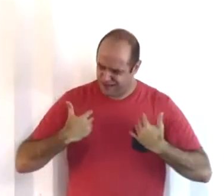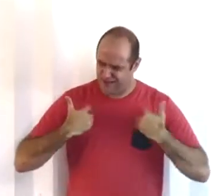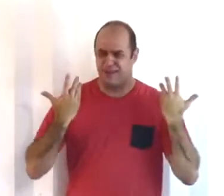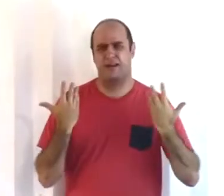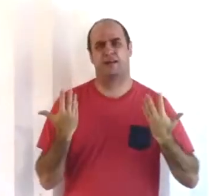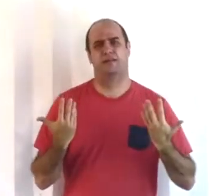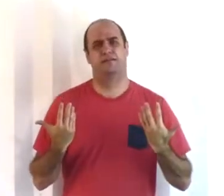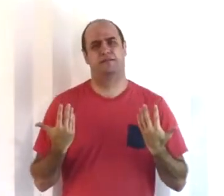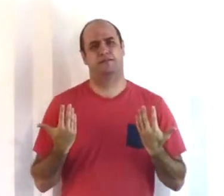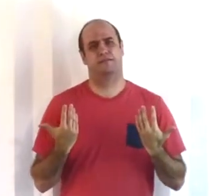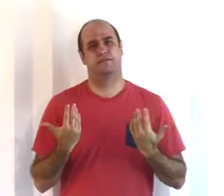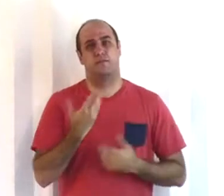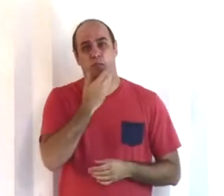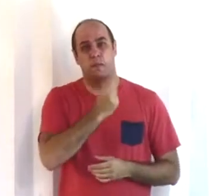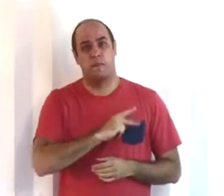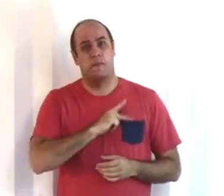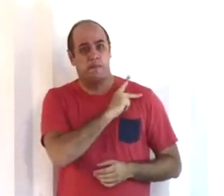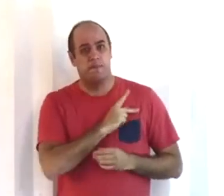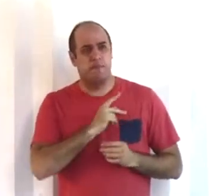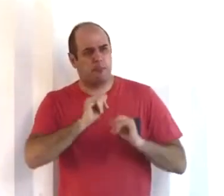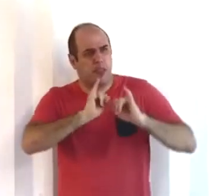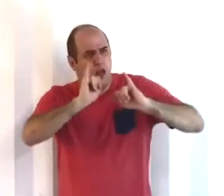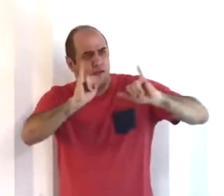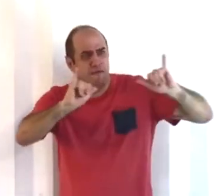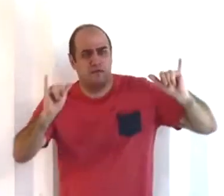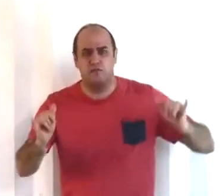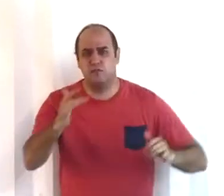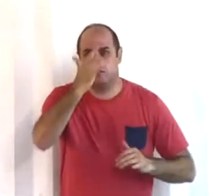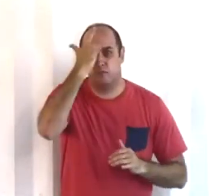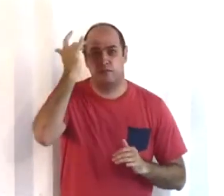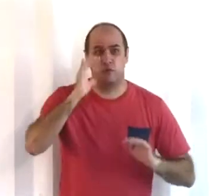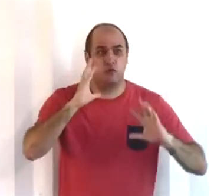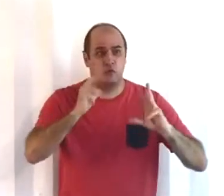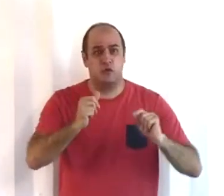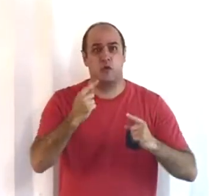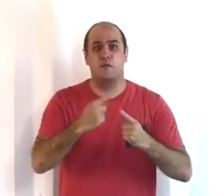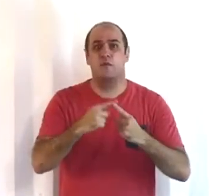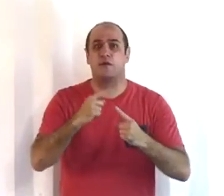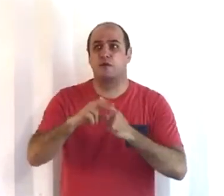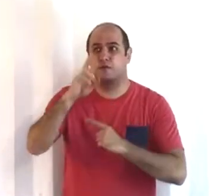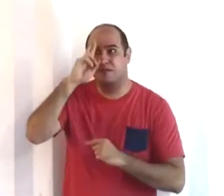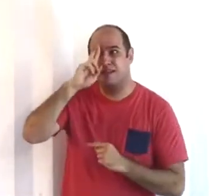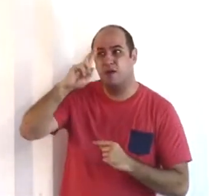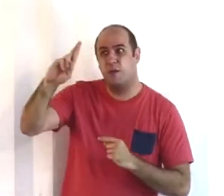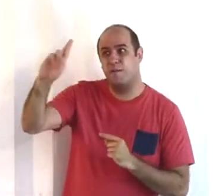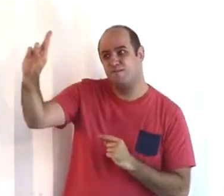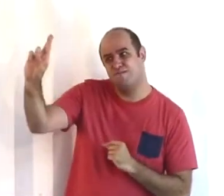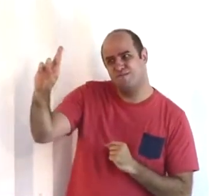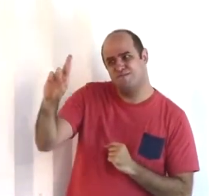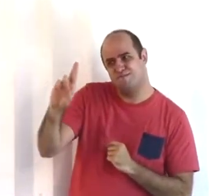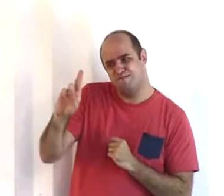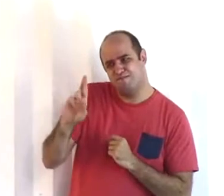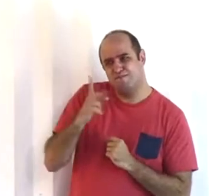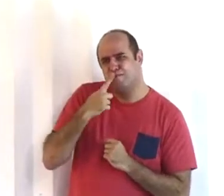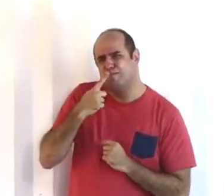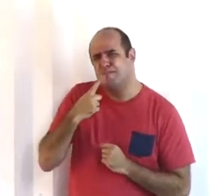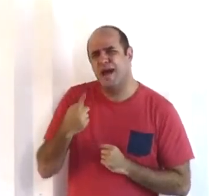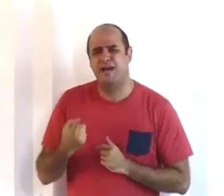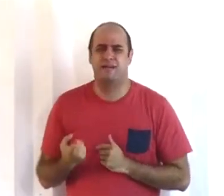uma moderação que precisa ser conhecida de todos os homens, porque perto está o Senhor. E também Paulo fala de